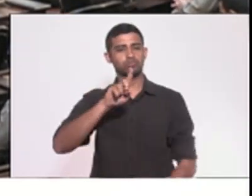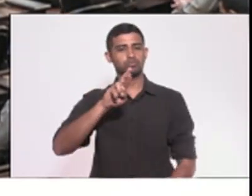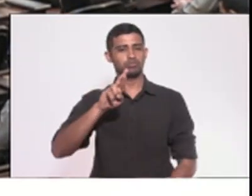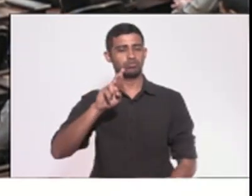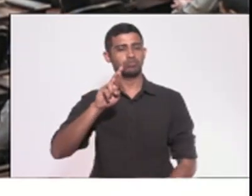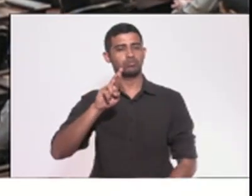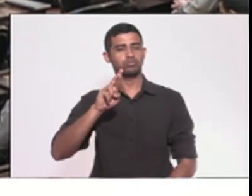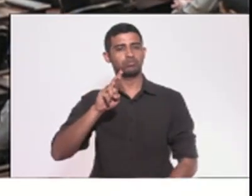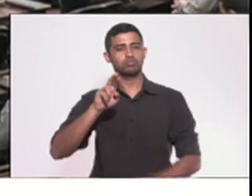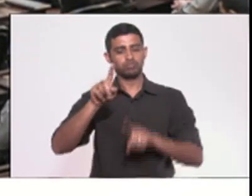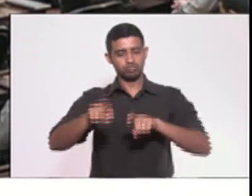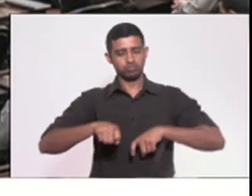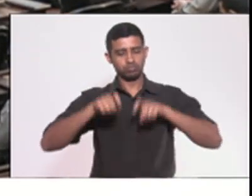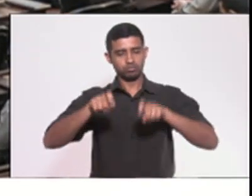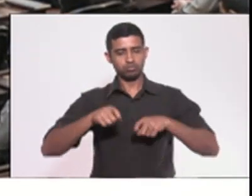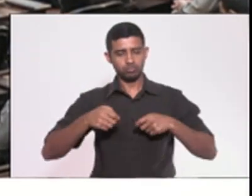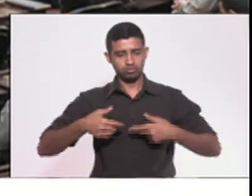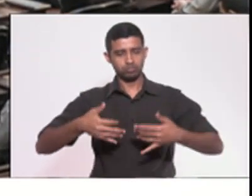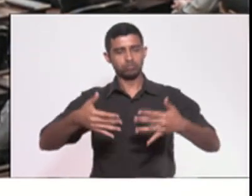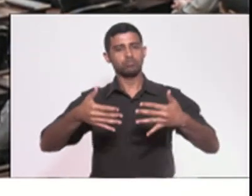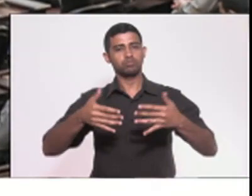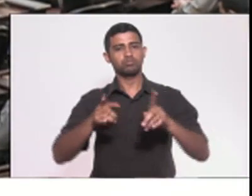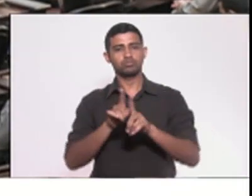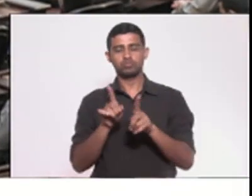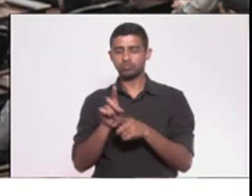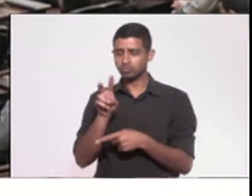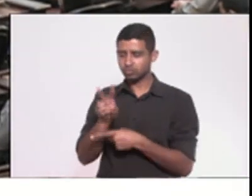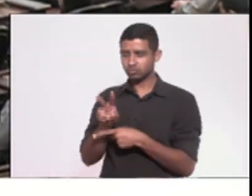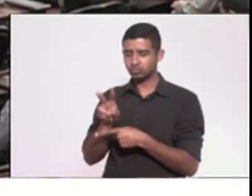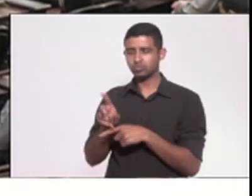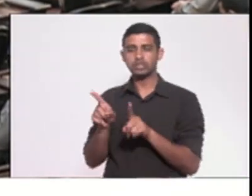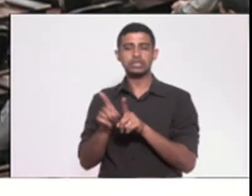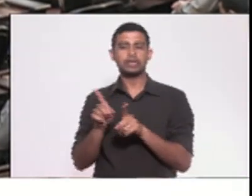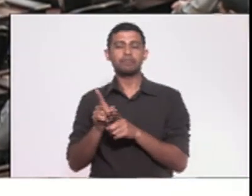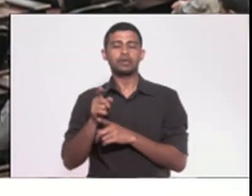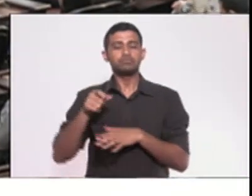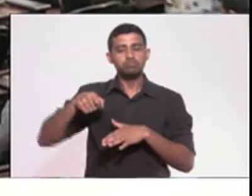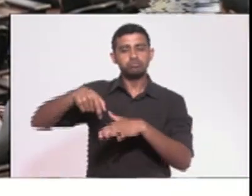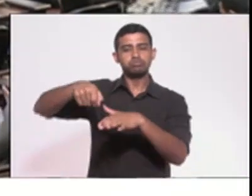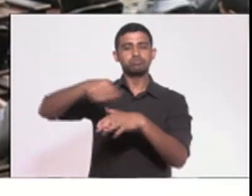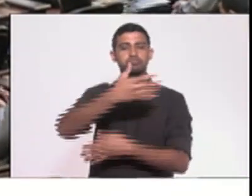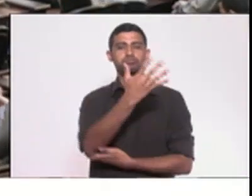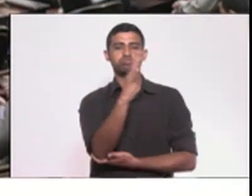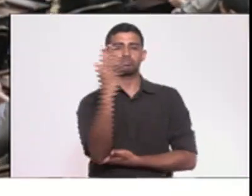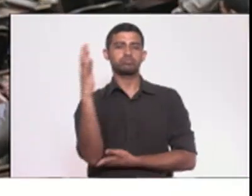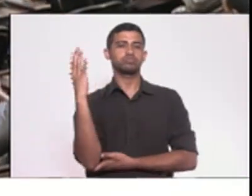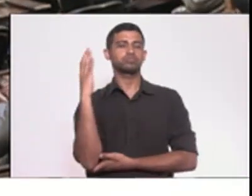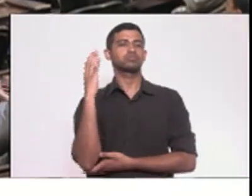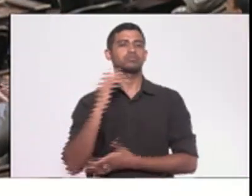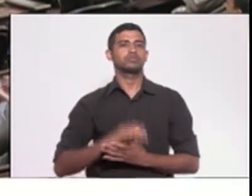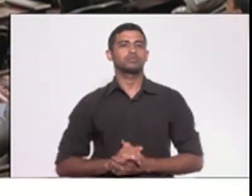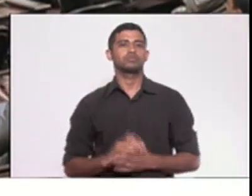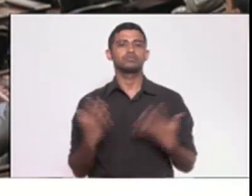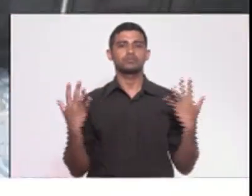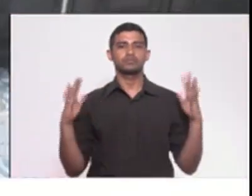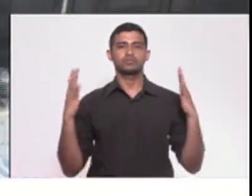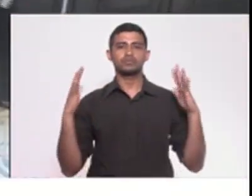Agrária, Preservação e Revitalização Ambiental.